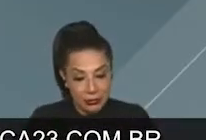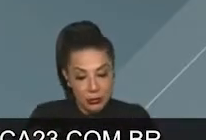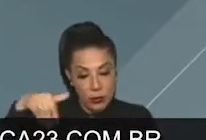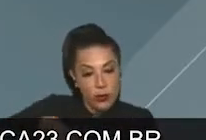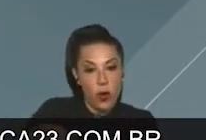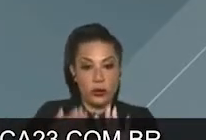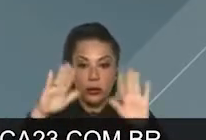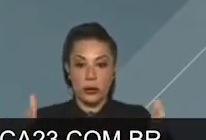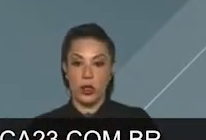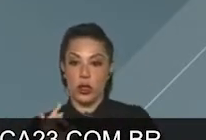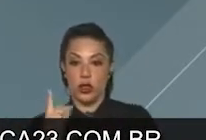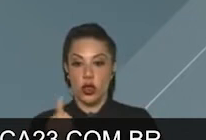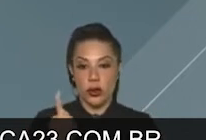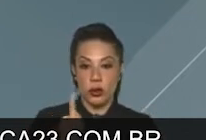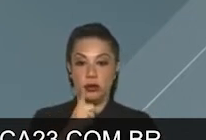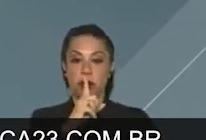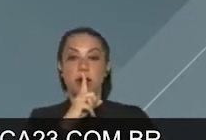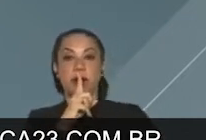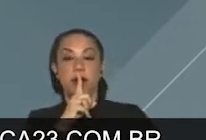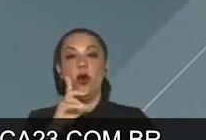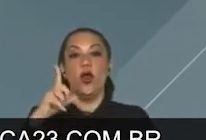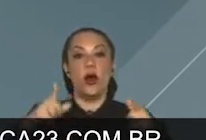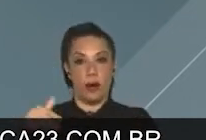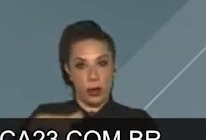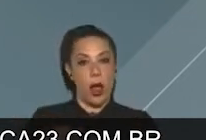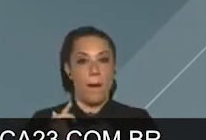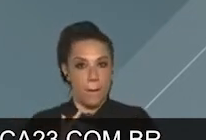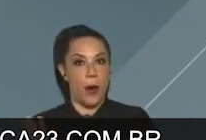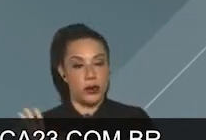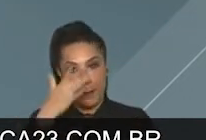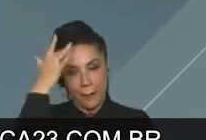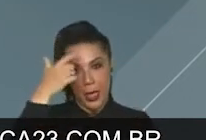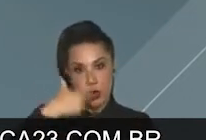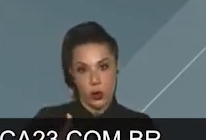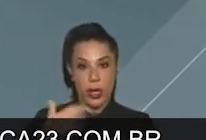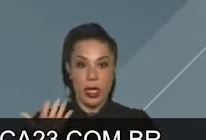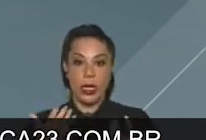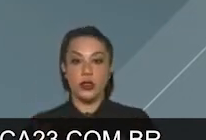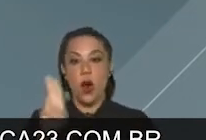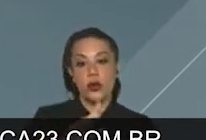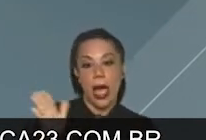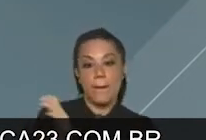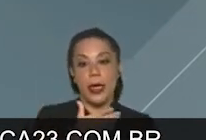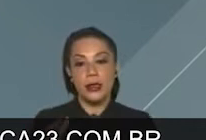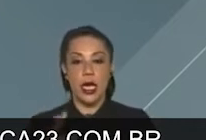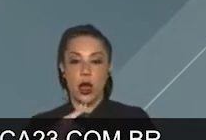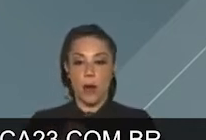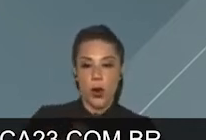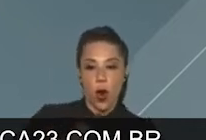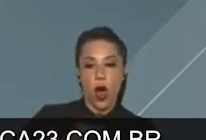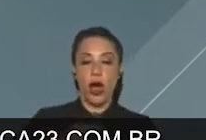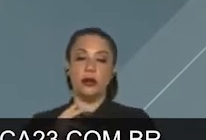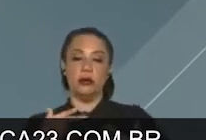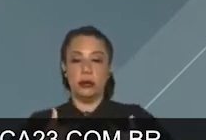manifestação individual e silenciosa nos locais de votação é permitida ao eleitor que desejar usar bandeiras, broches,